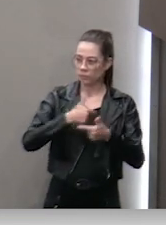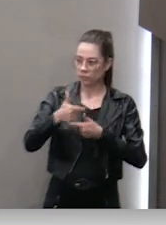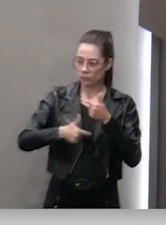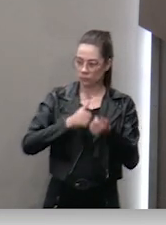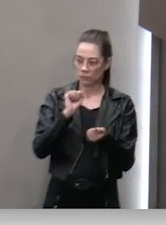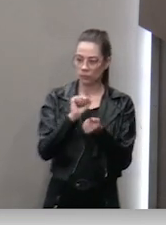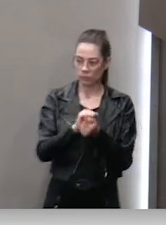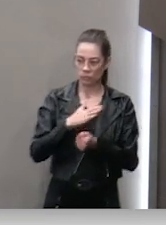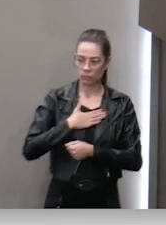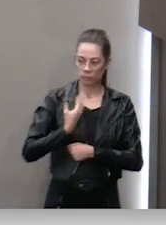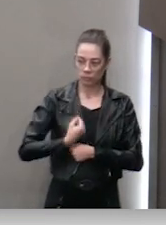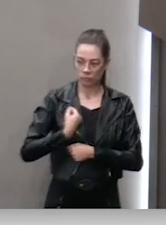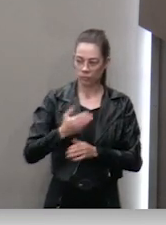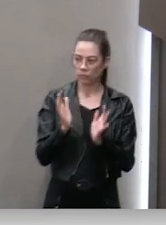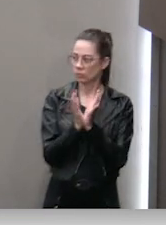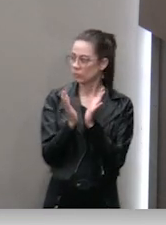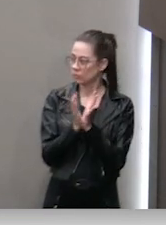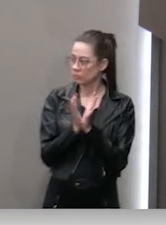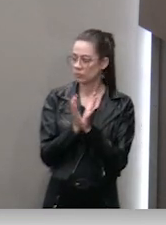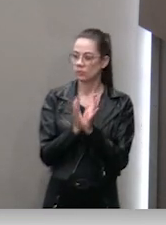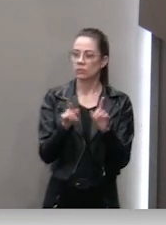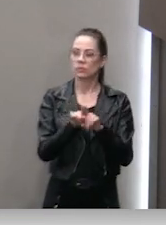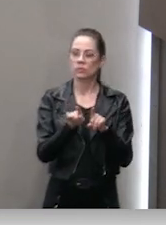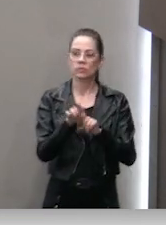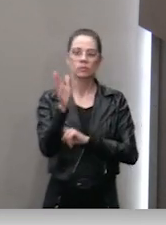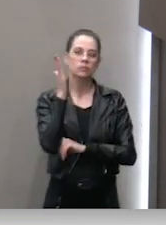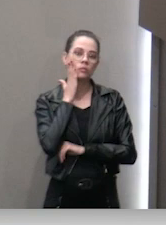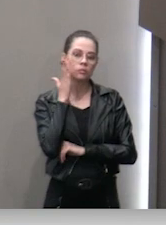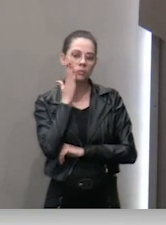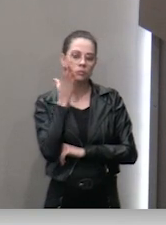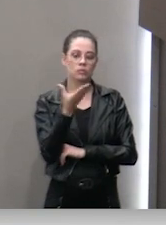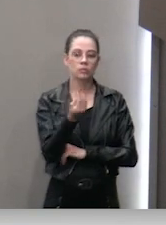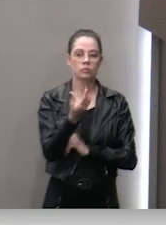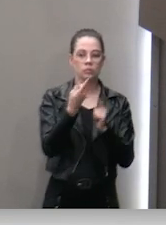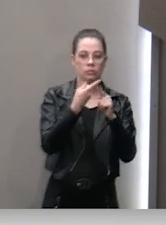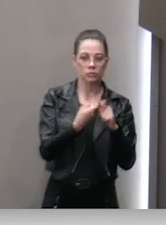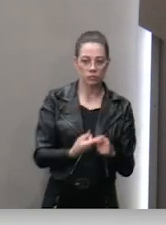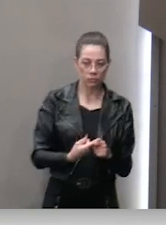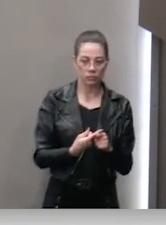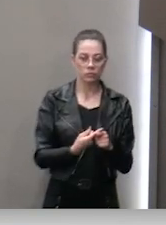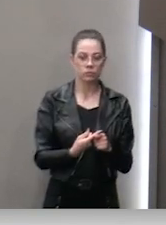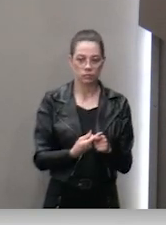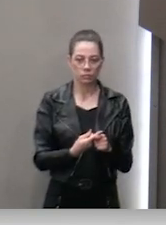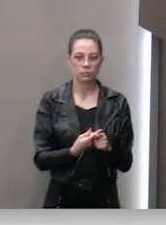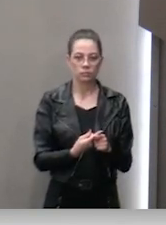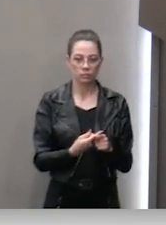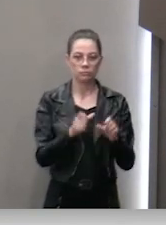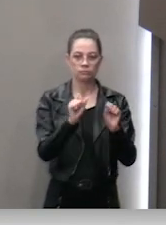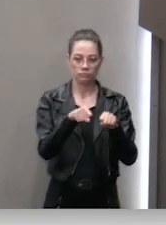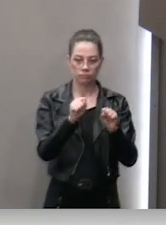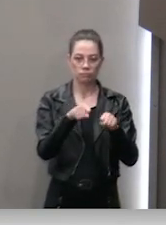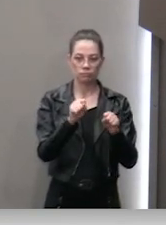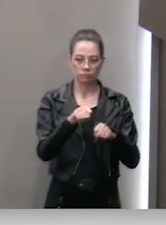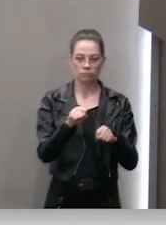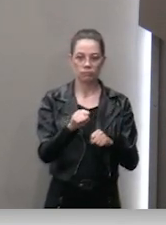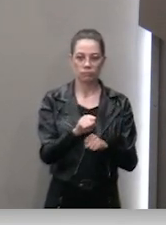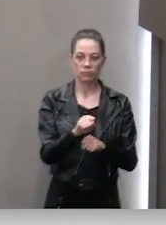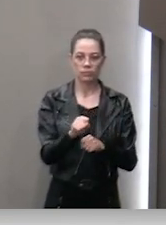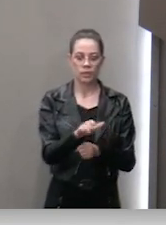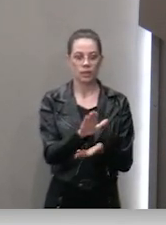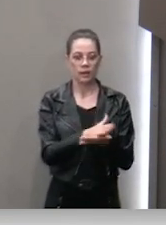no gabinete, que é minha colega e que sabe, muitas vezes, que nem todos os dias tem